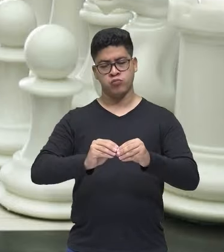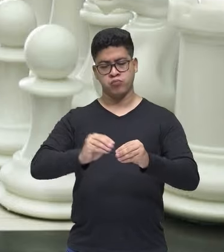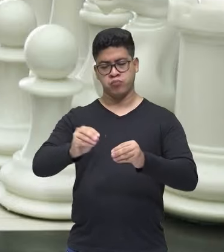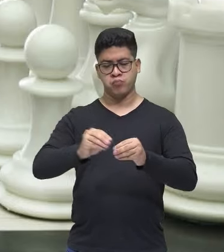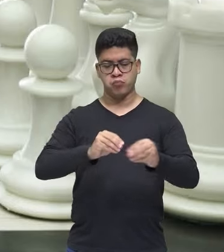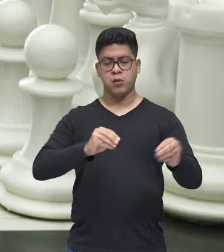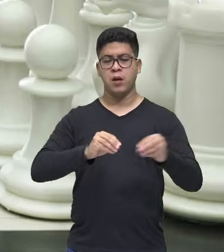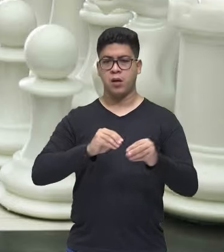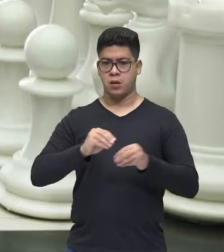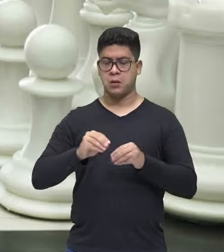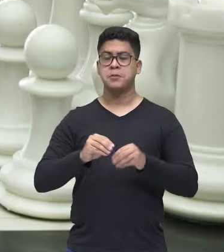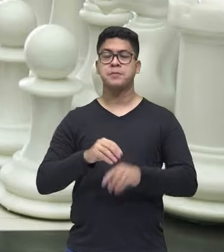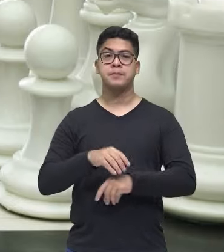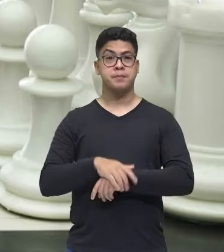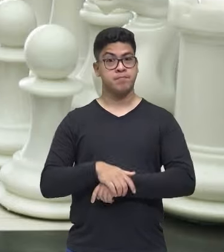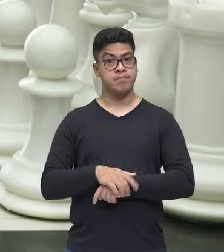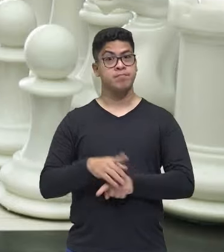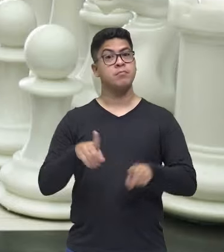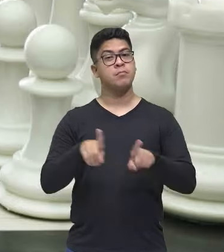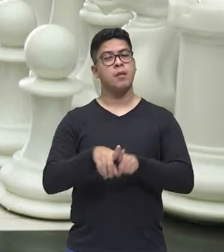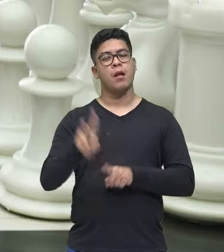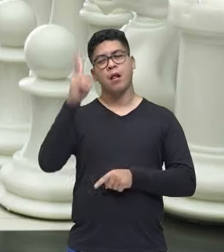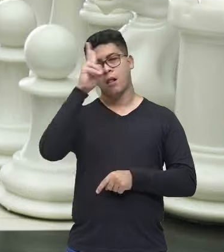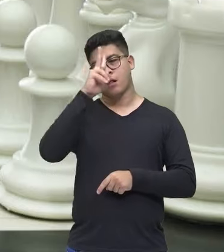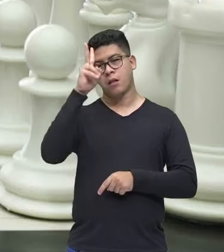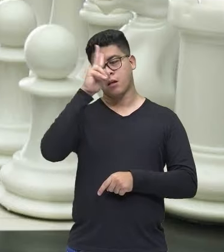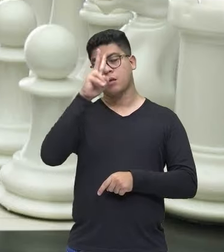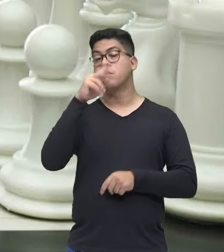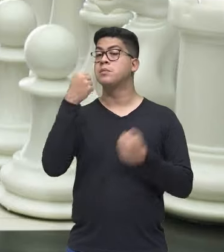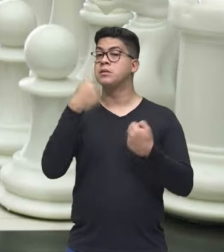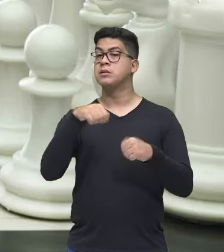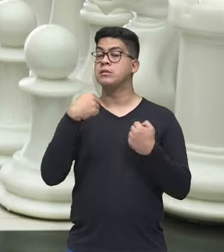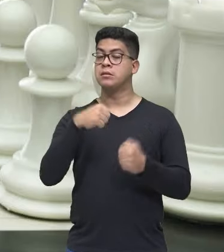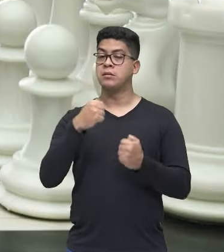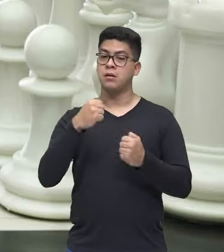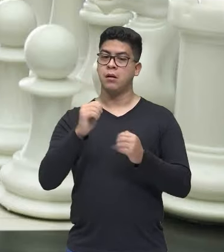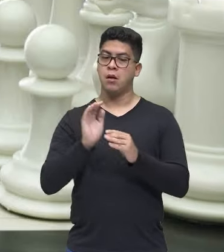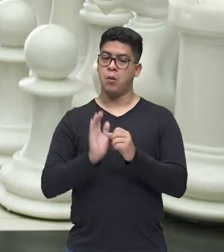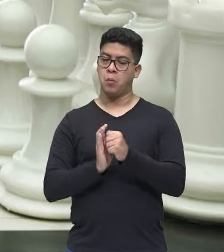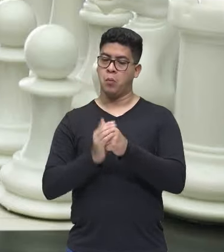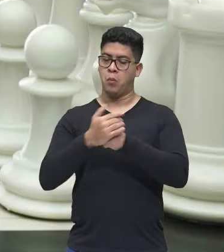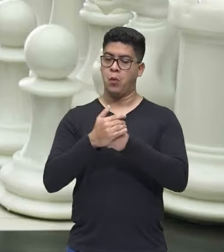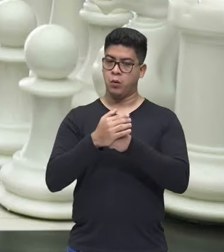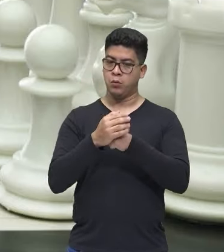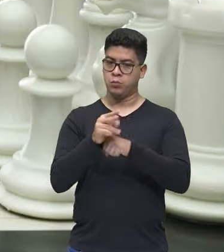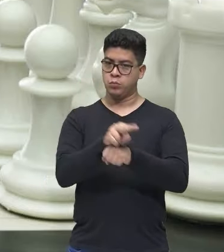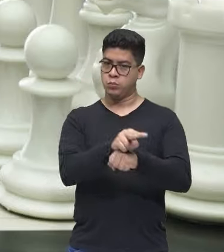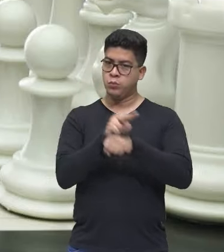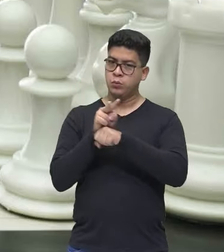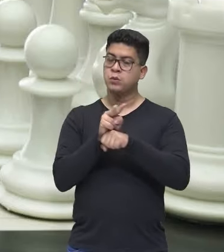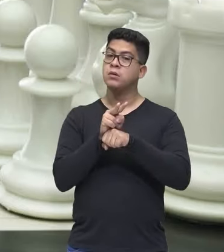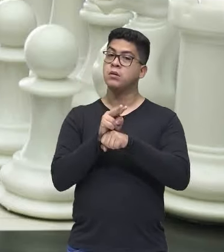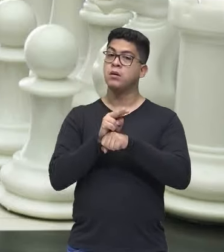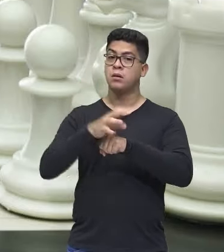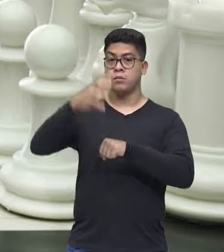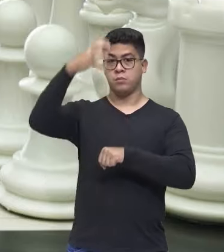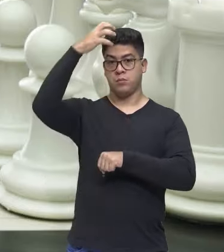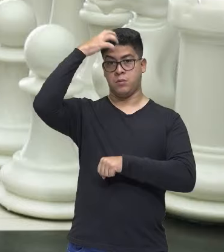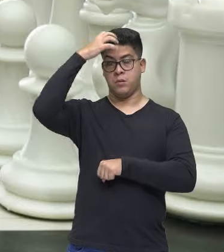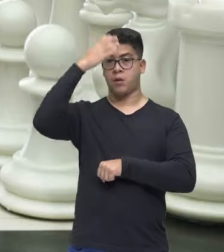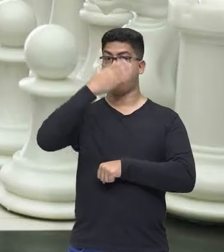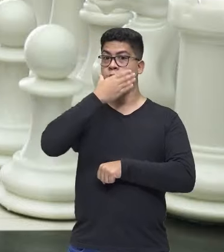maior número de vezes, né? Lembrem-se de proteger sempre o rei de vocês. Não deixem o rei de vocês em